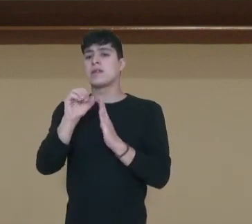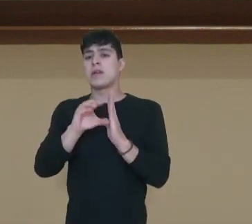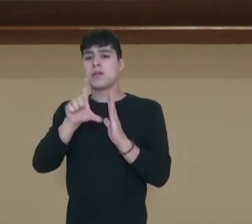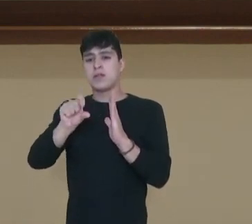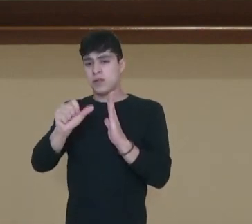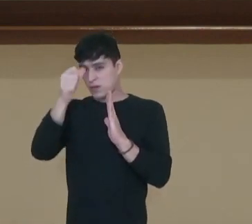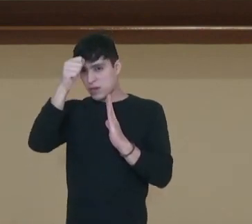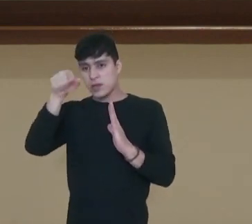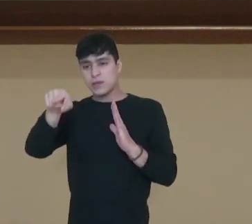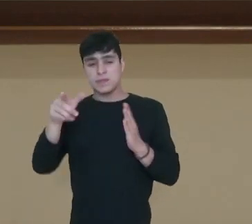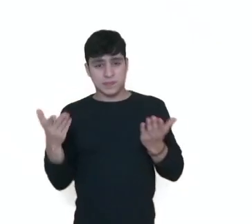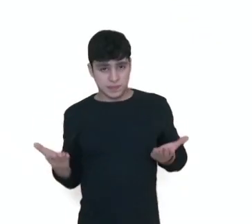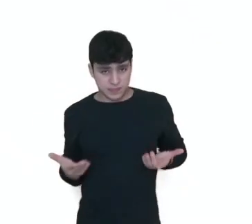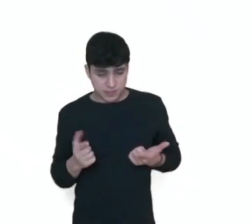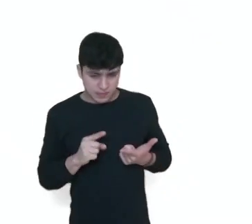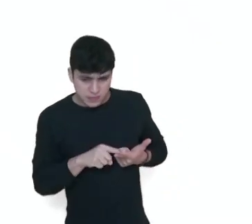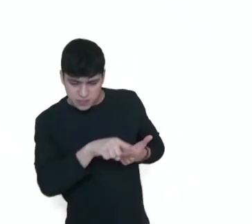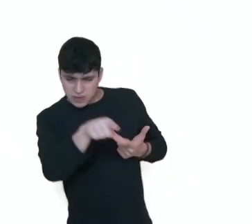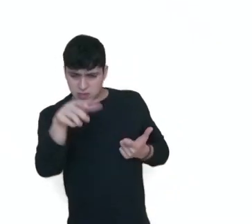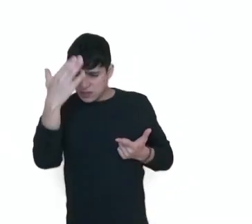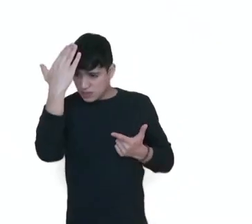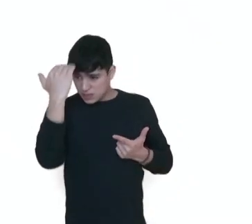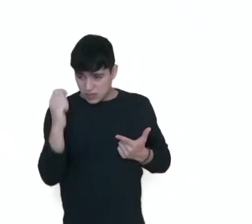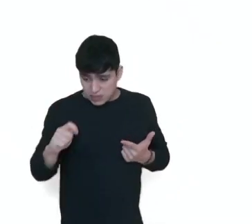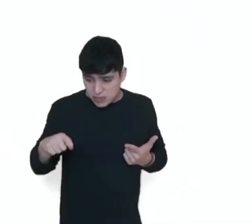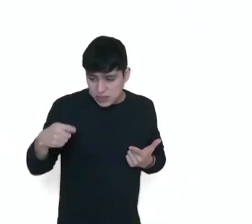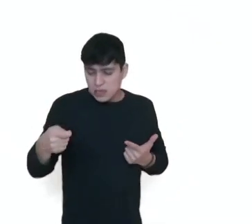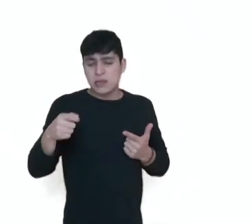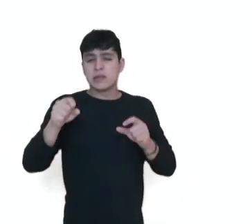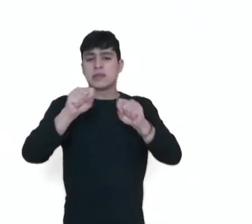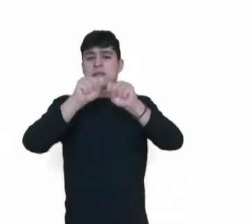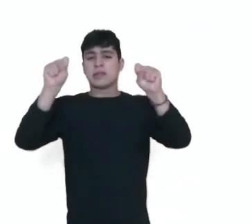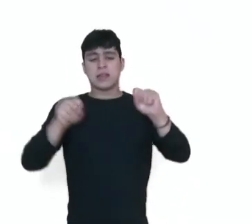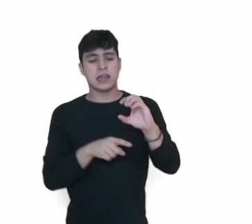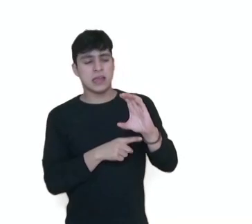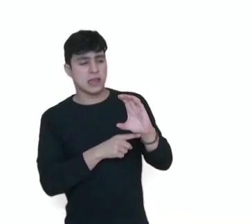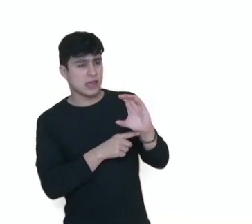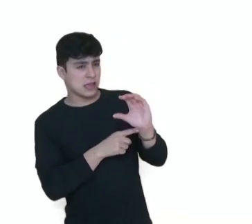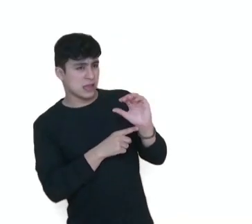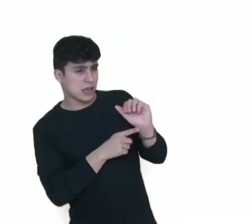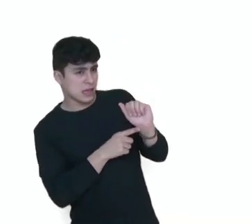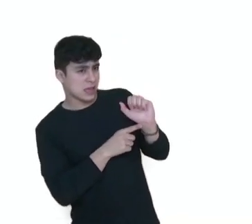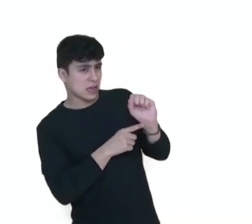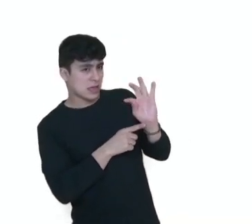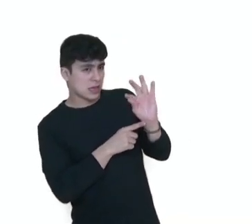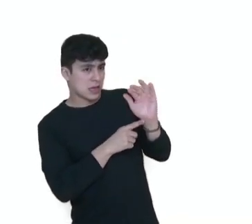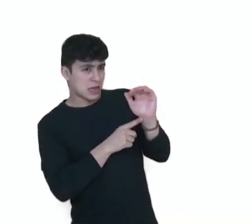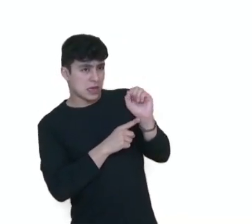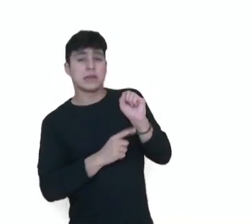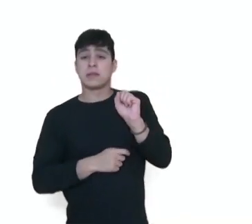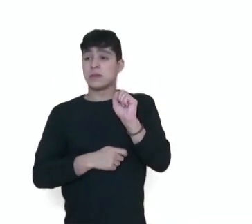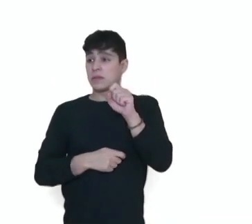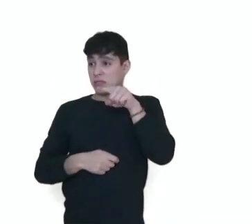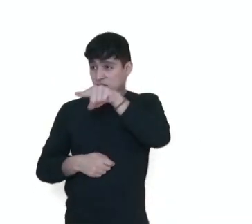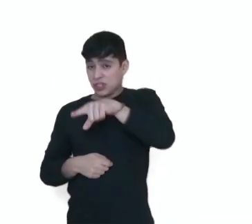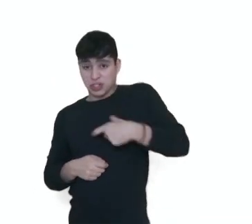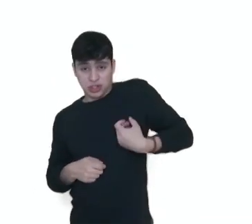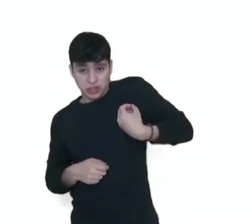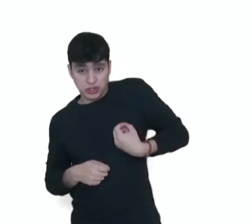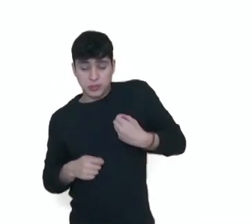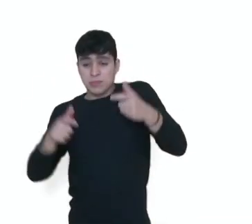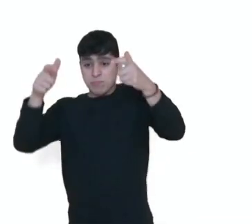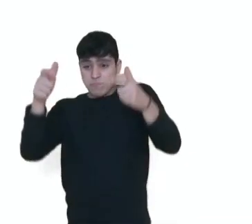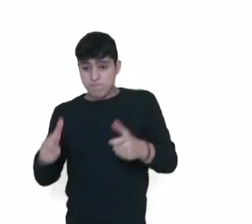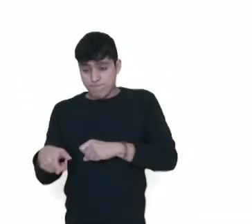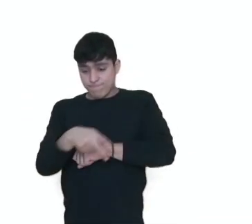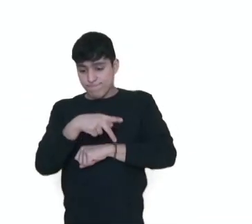também, você sabe o que é um sistema de castas que existia, né, que existe na Índia? Bom,